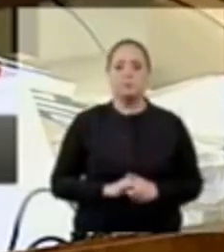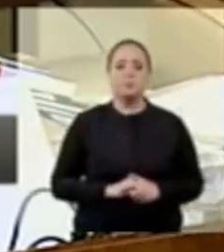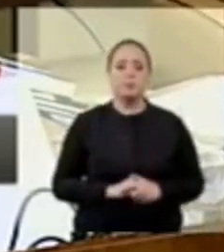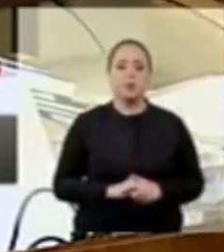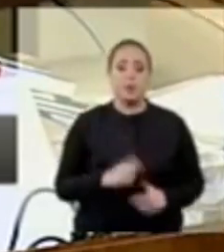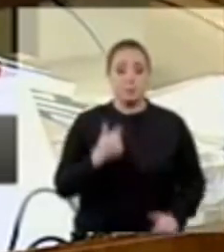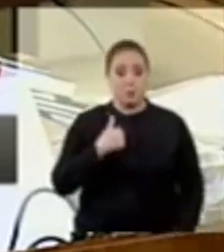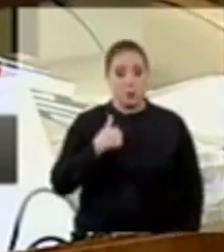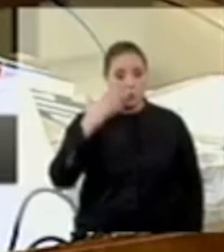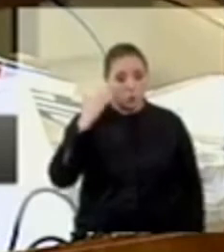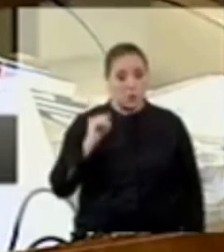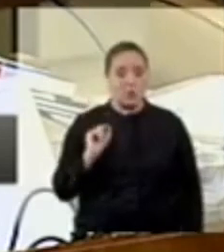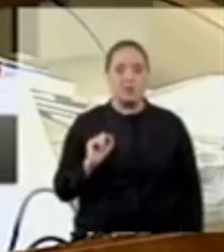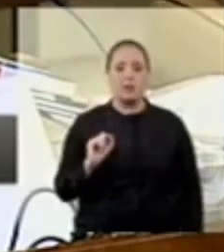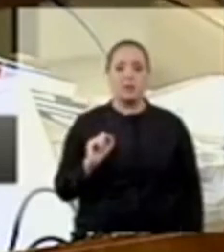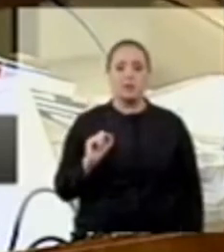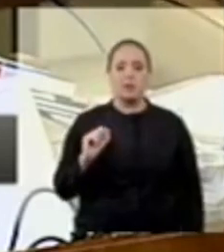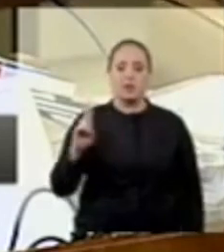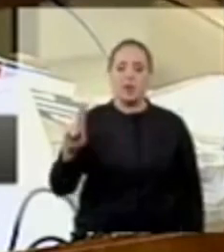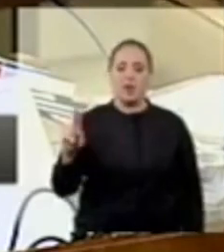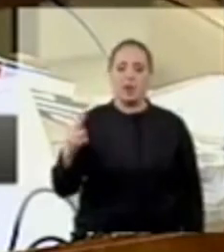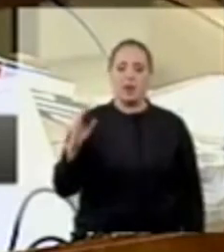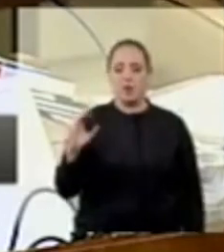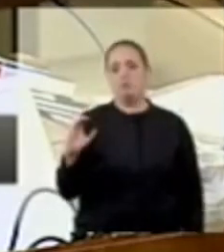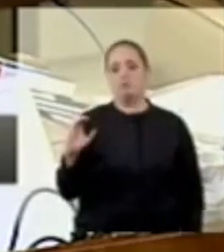que em habeas corpus